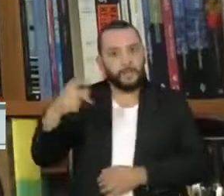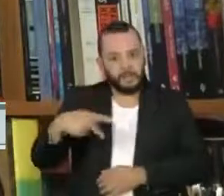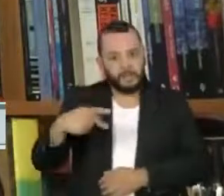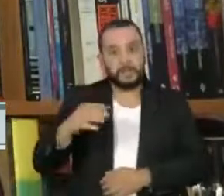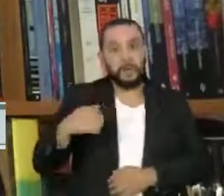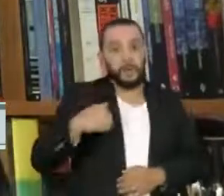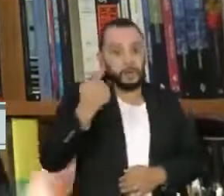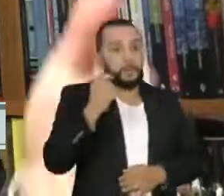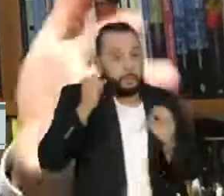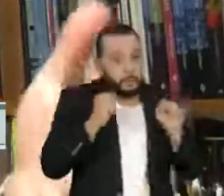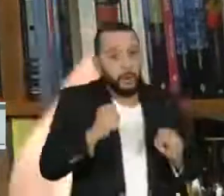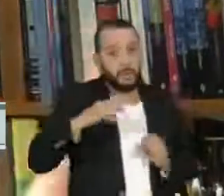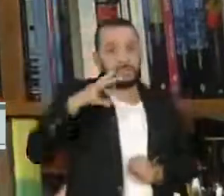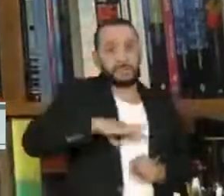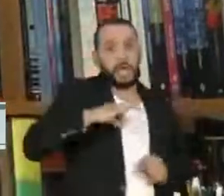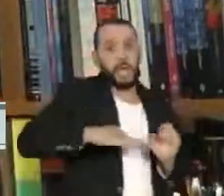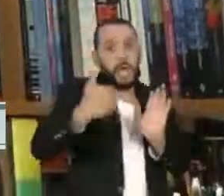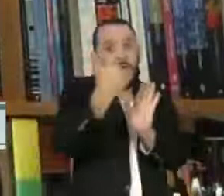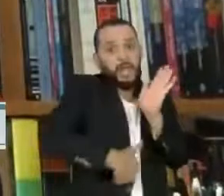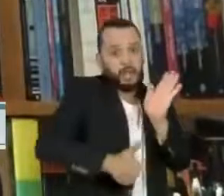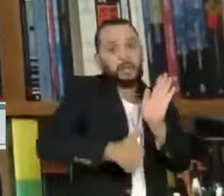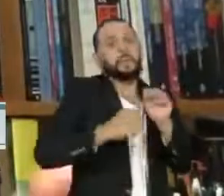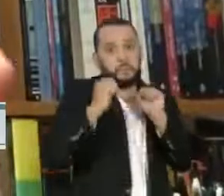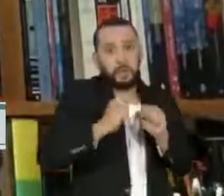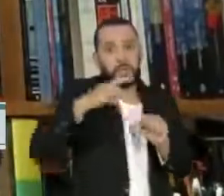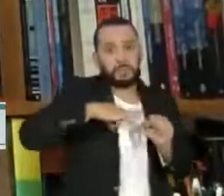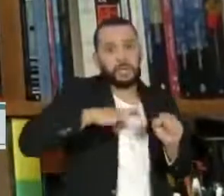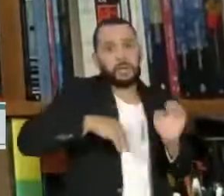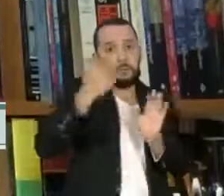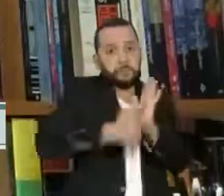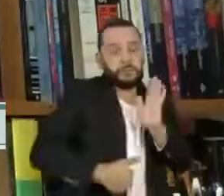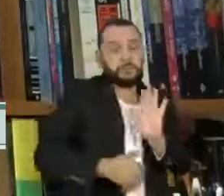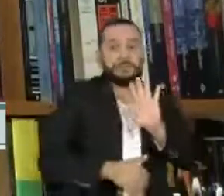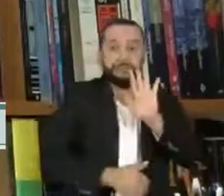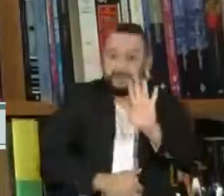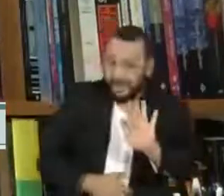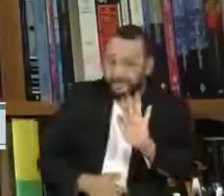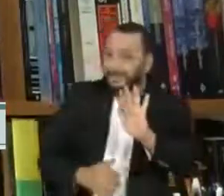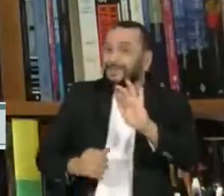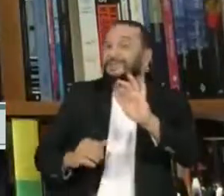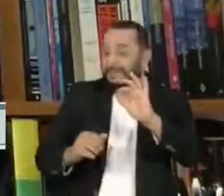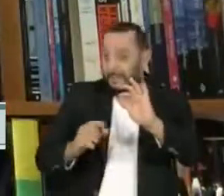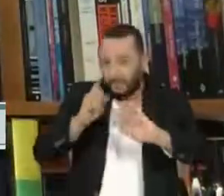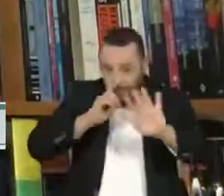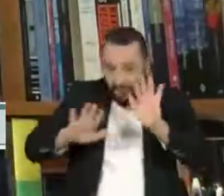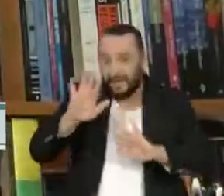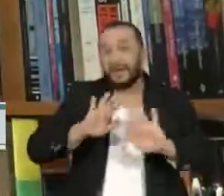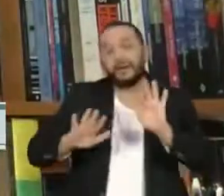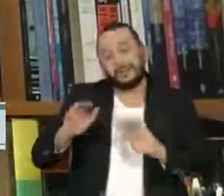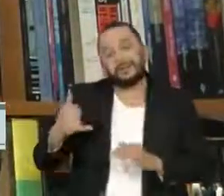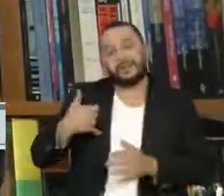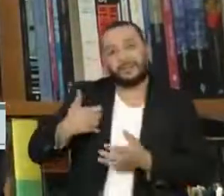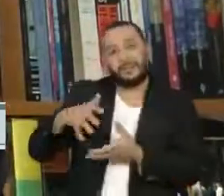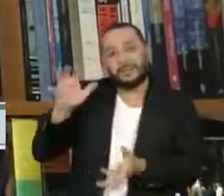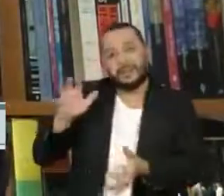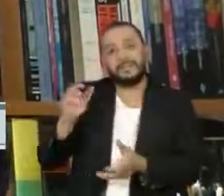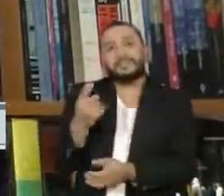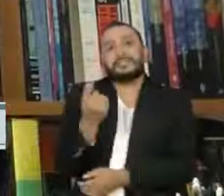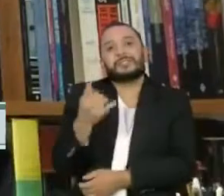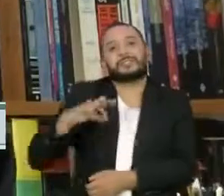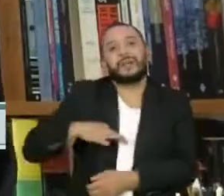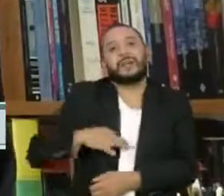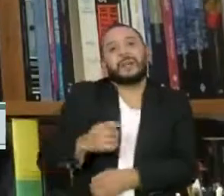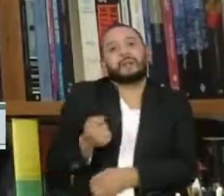próprio salário, né, através do crédito consignado, mas, por outro lado, é um público vulnerável. Estamos falando